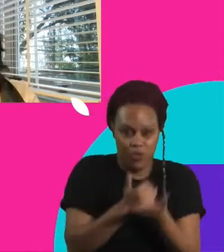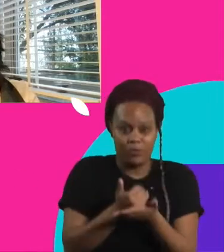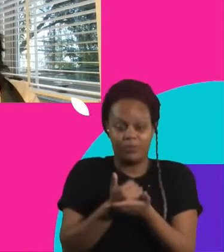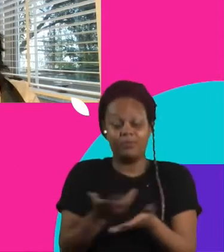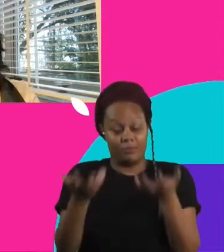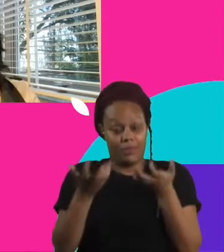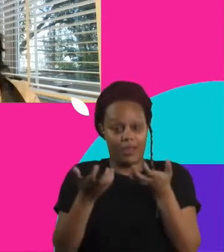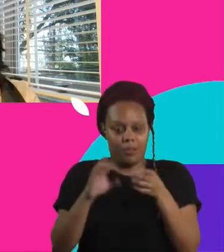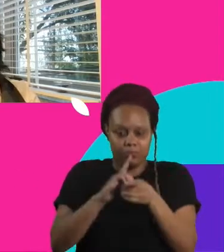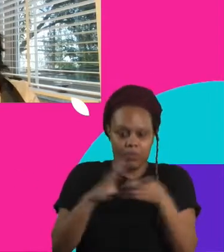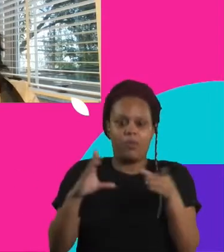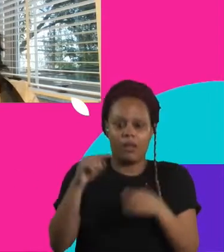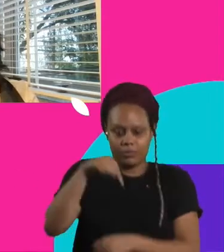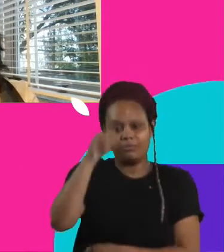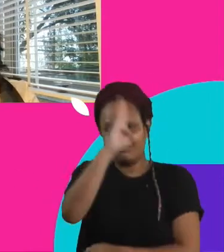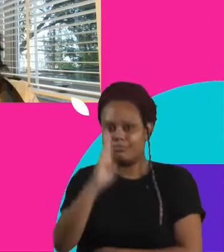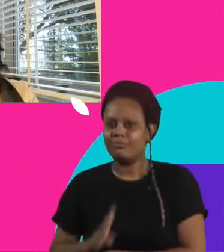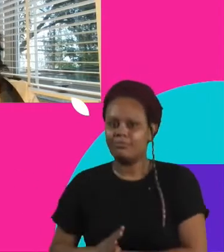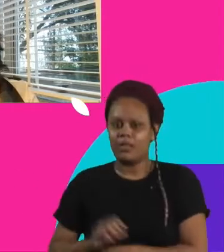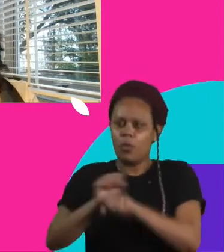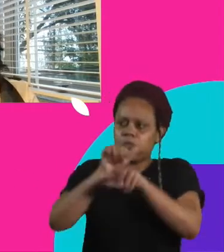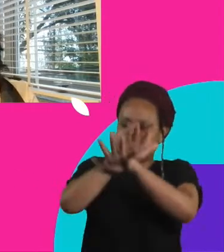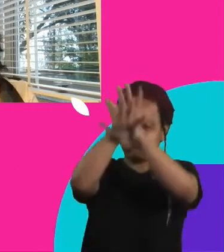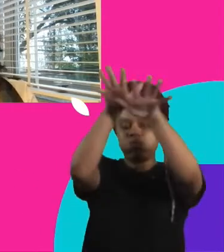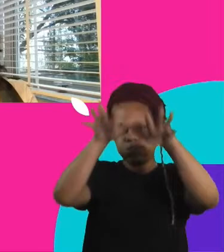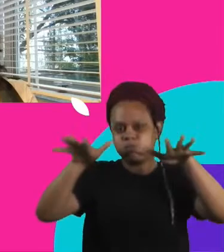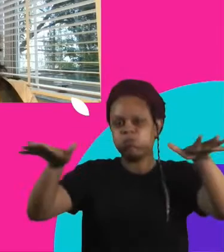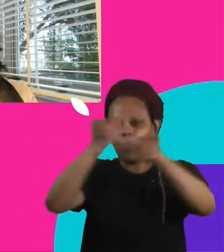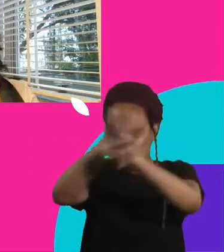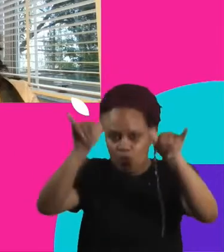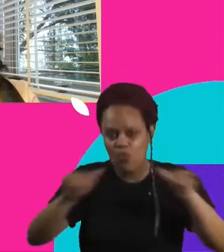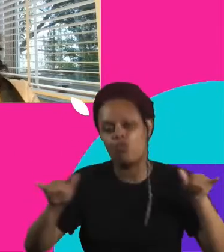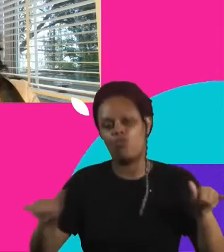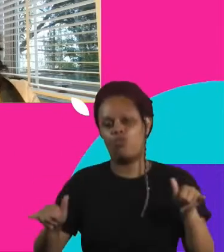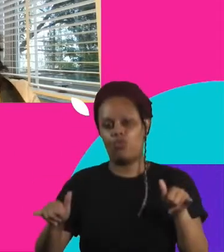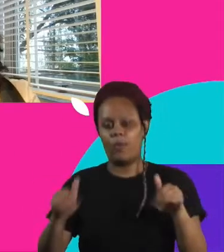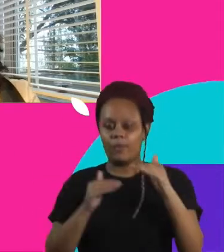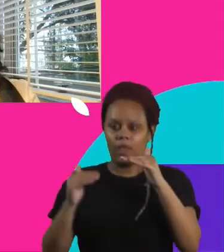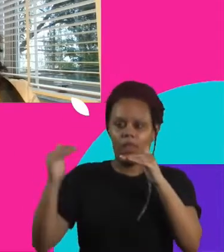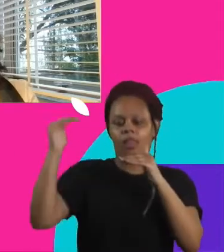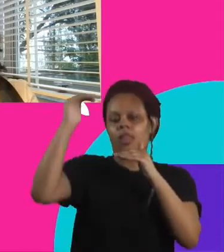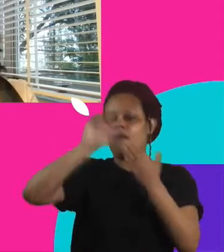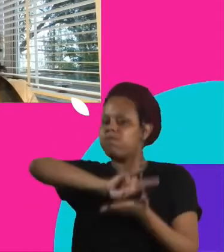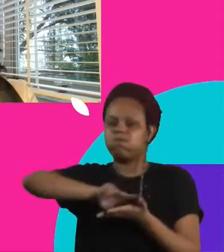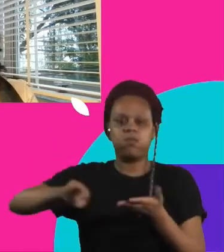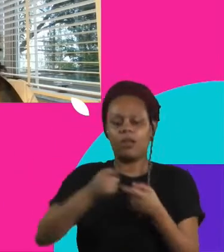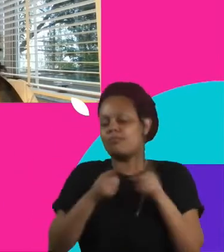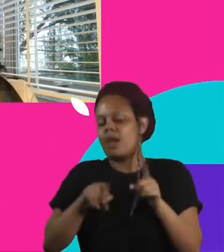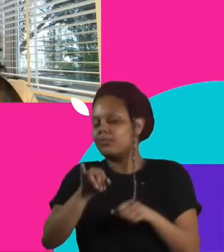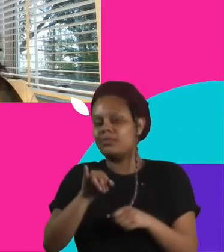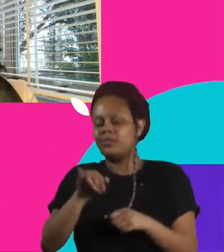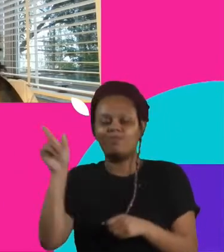a democratização, quer levar para todo mundo, como a Lúcia falou, em vários níveis, mas não é possível fazer isso se a gente não chegar na